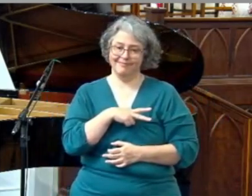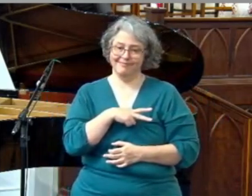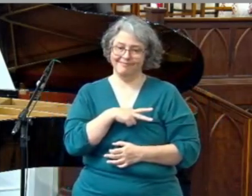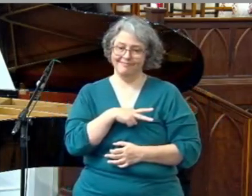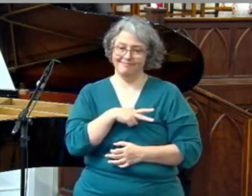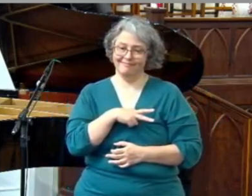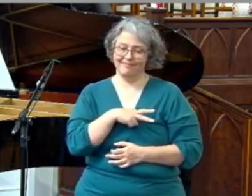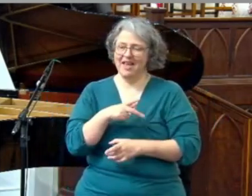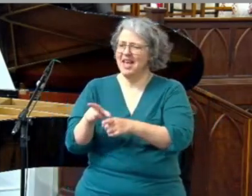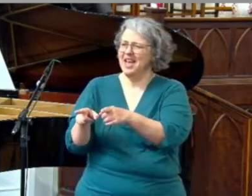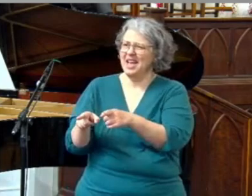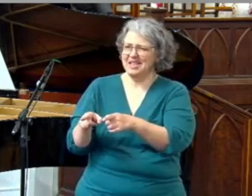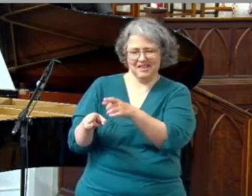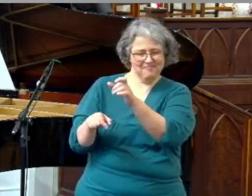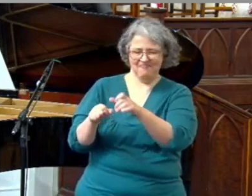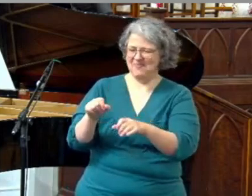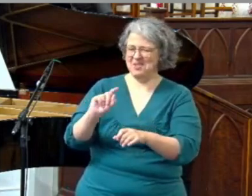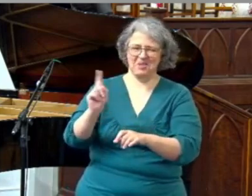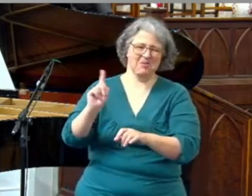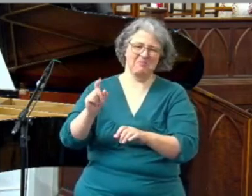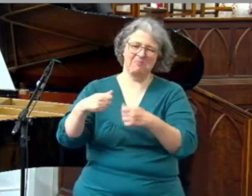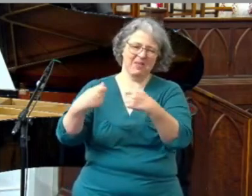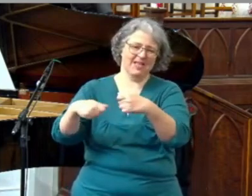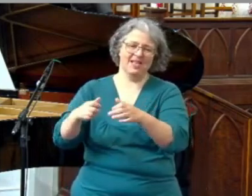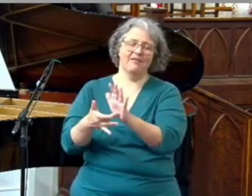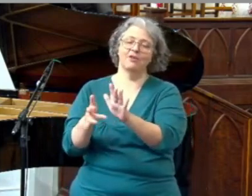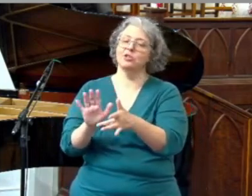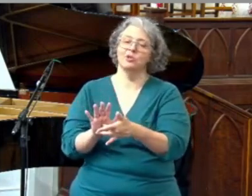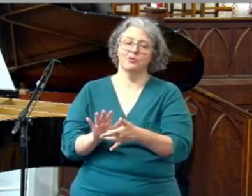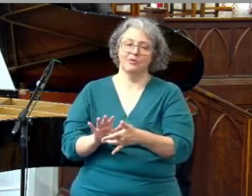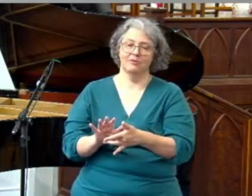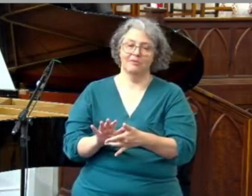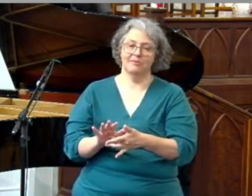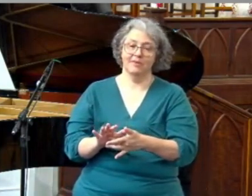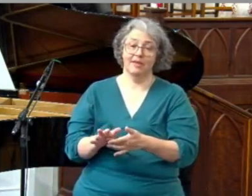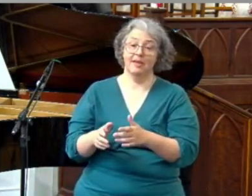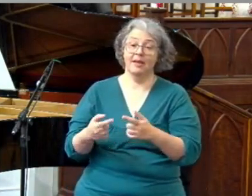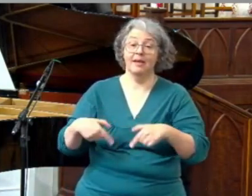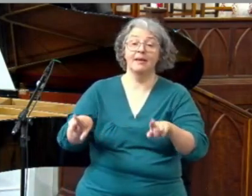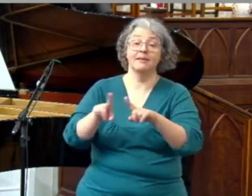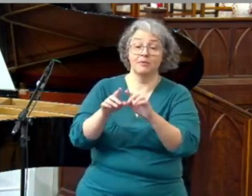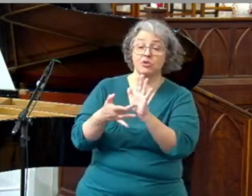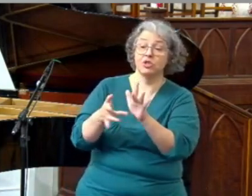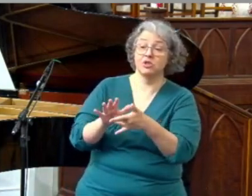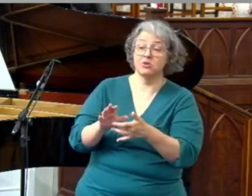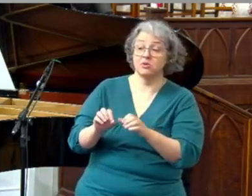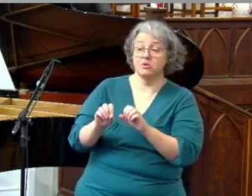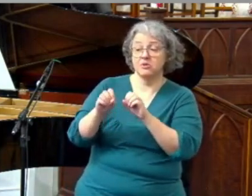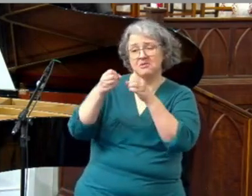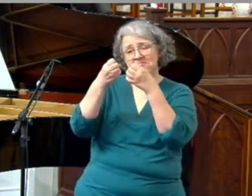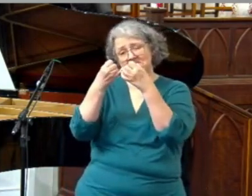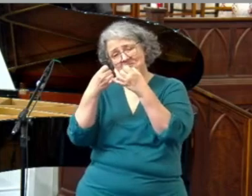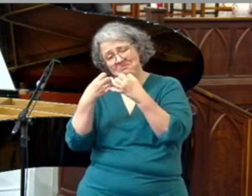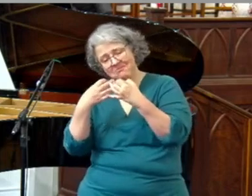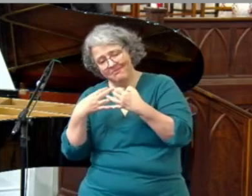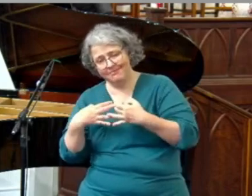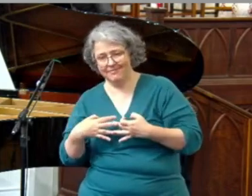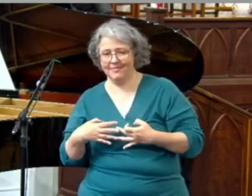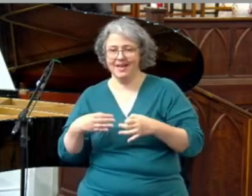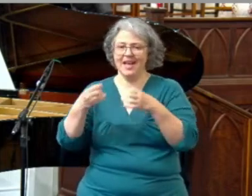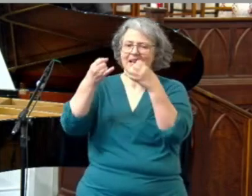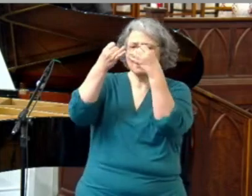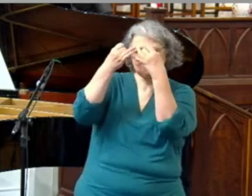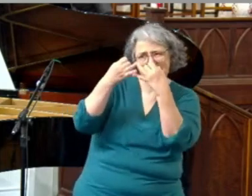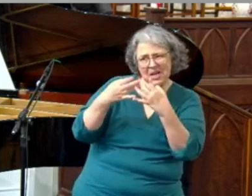preconceitos. Não é isso que o texto está nos ensinando. Ele não está ensinando os seus discípulos a xingarem